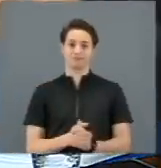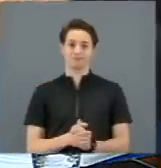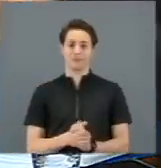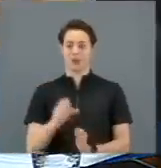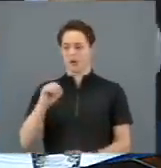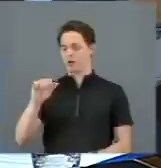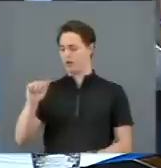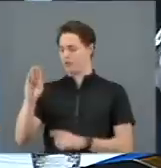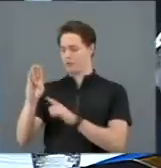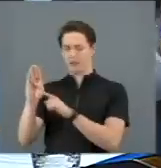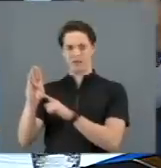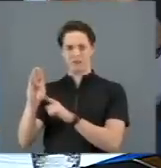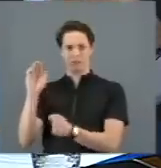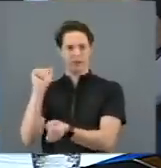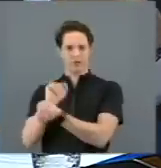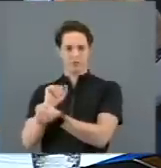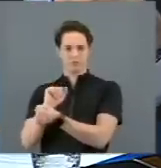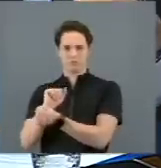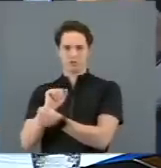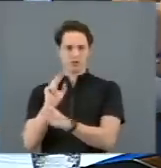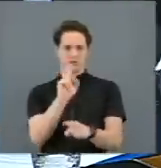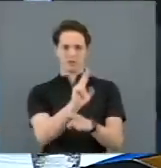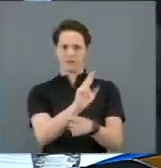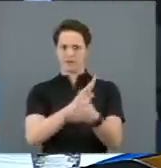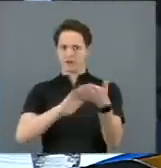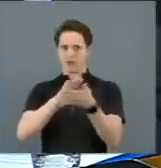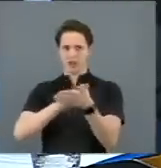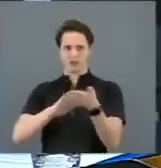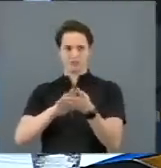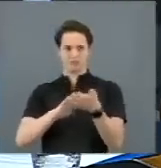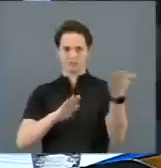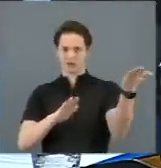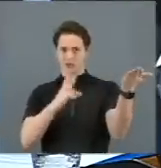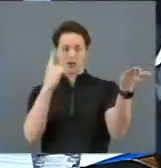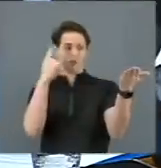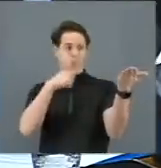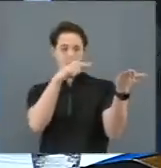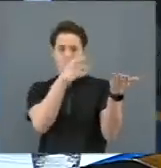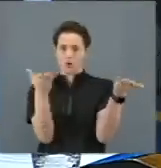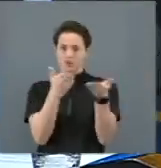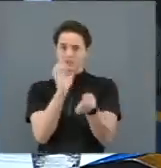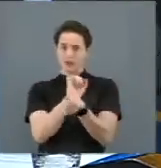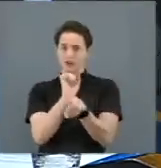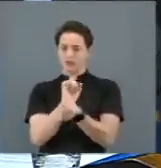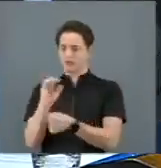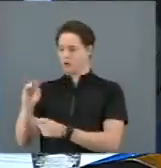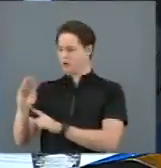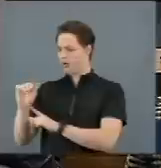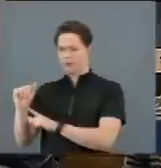está fazendo o seu trabalho de defender as prerrogativas de advogados, a ABI não está defendendo jornalistas.